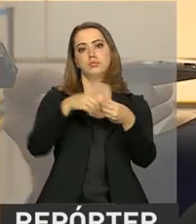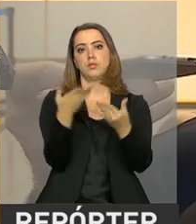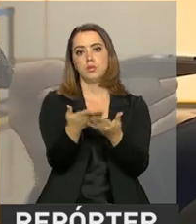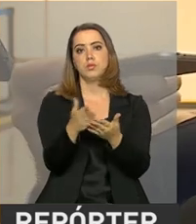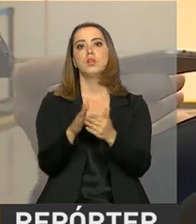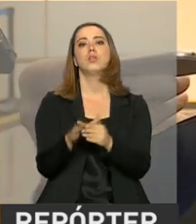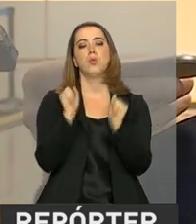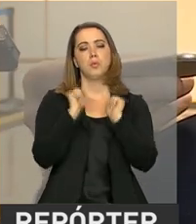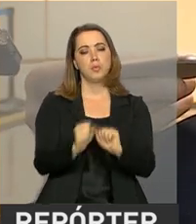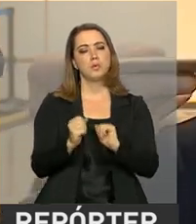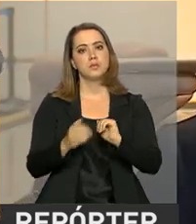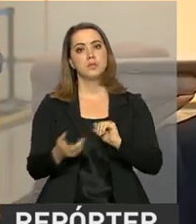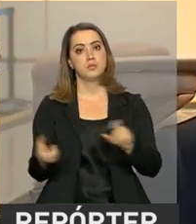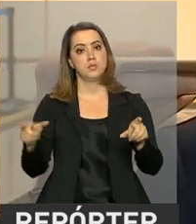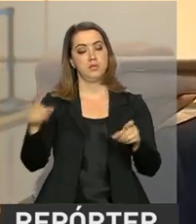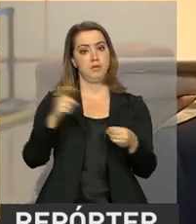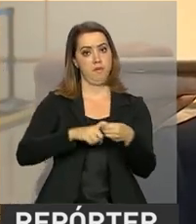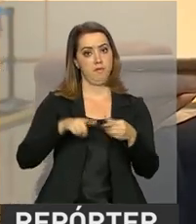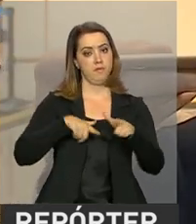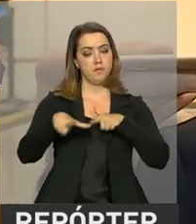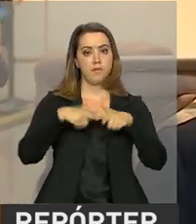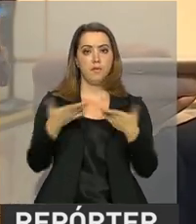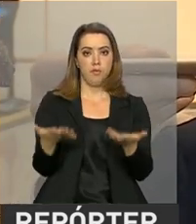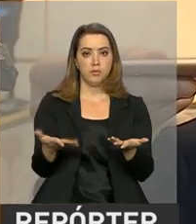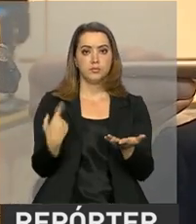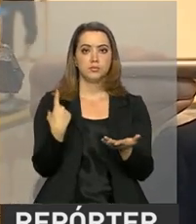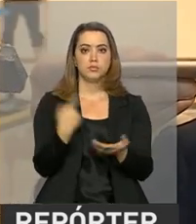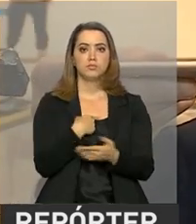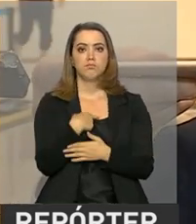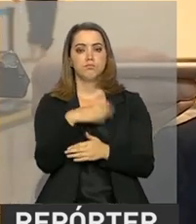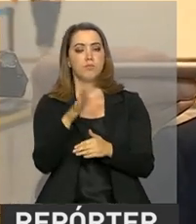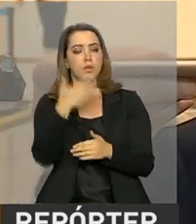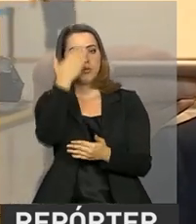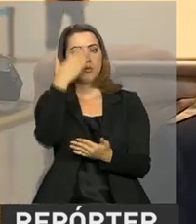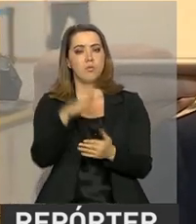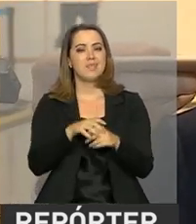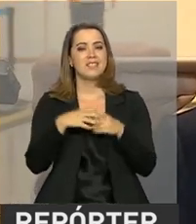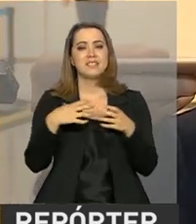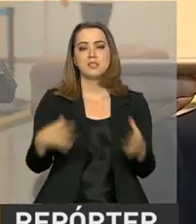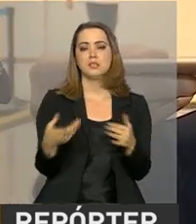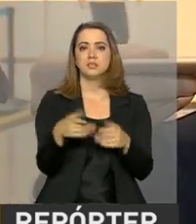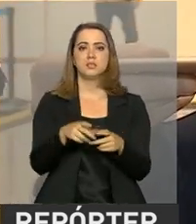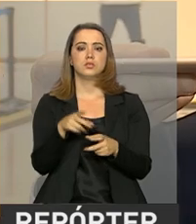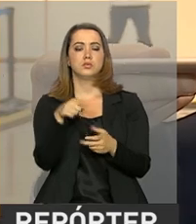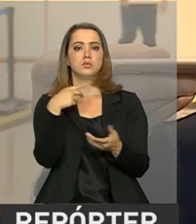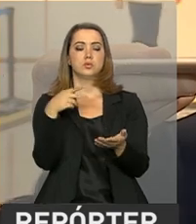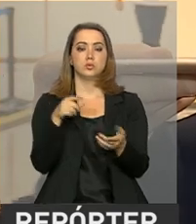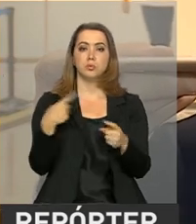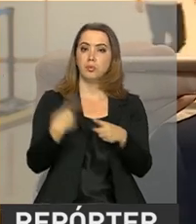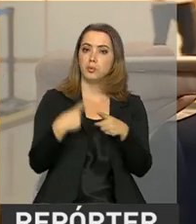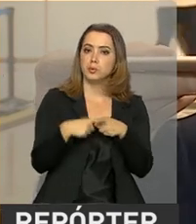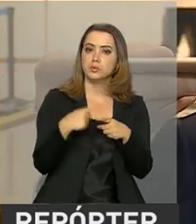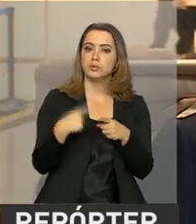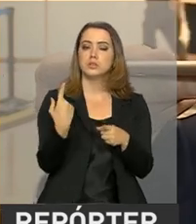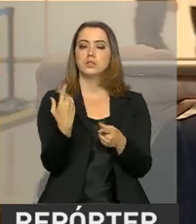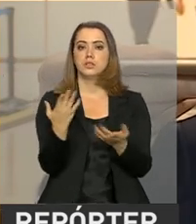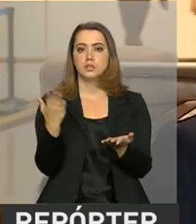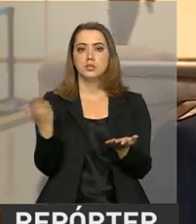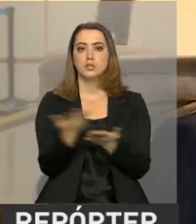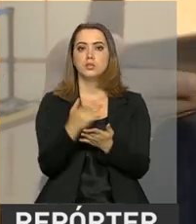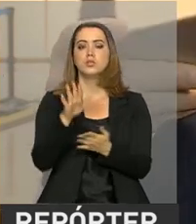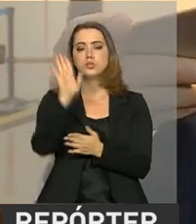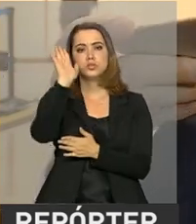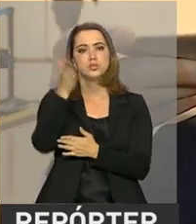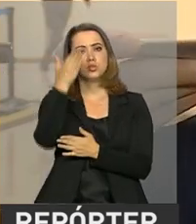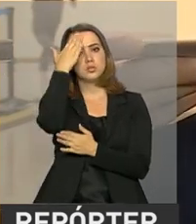viabilizar a volta do emprego eu acredito que isso é o grande motivador e sabendo se hoje ficando cada vez